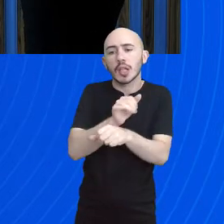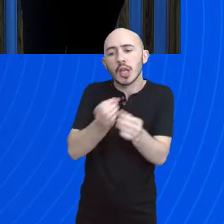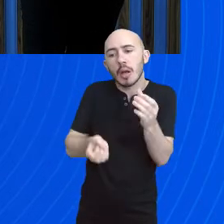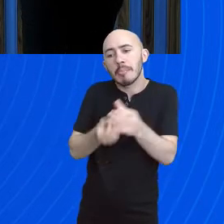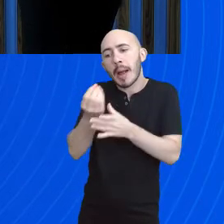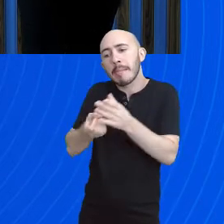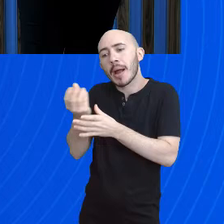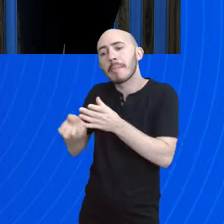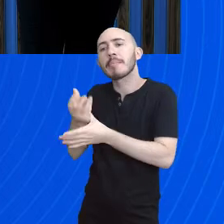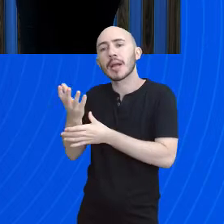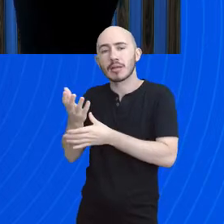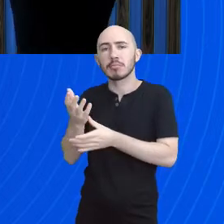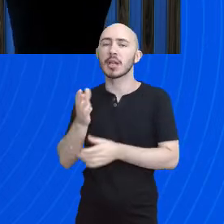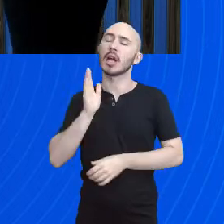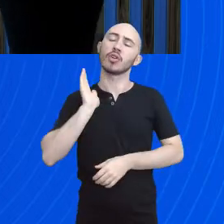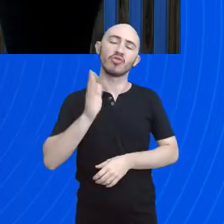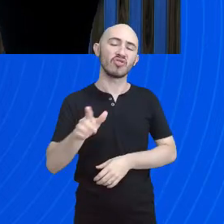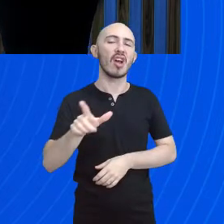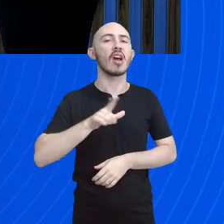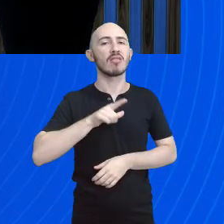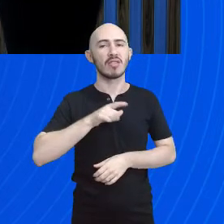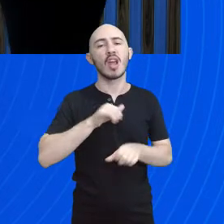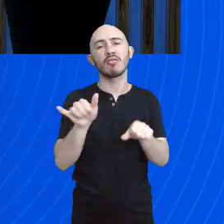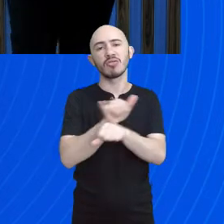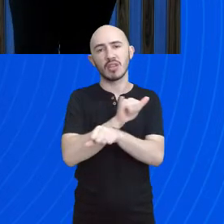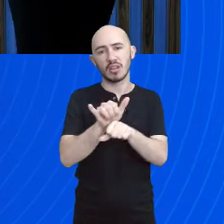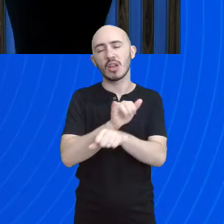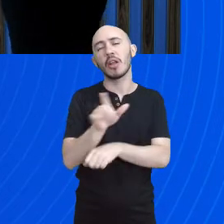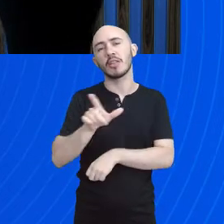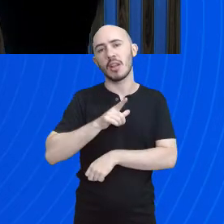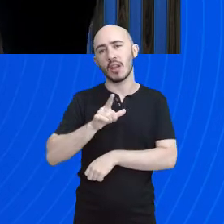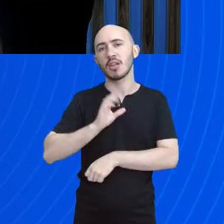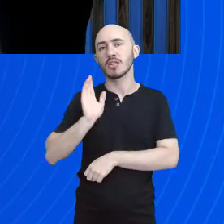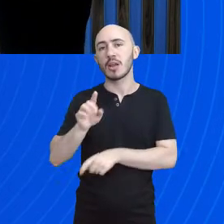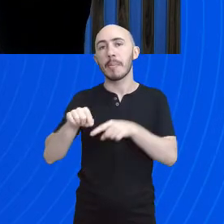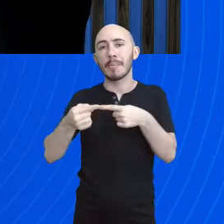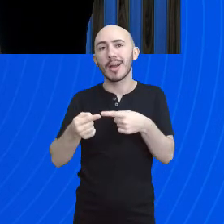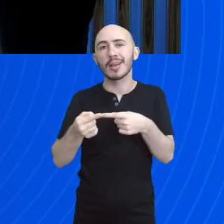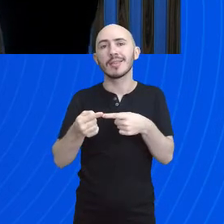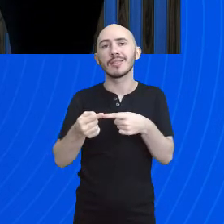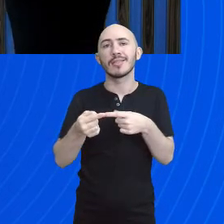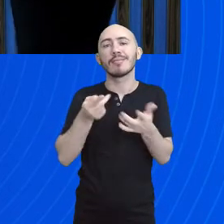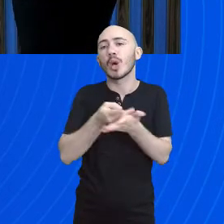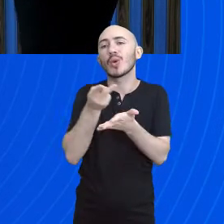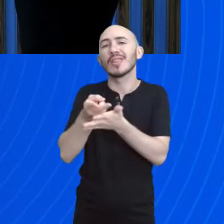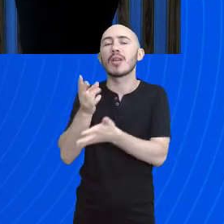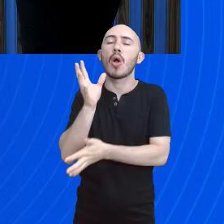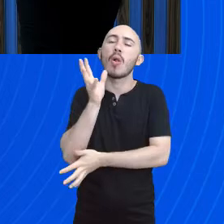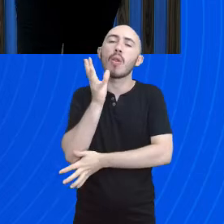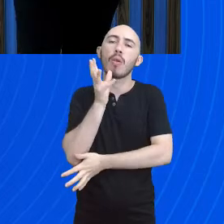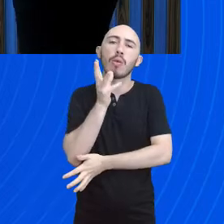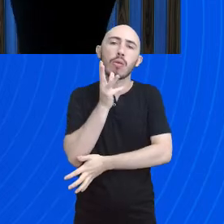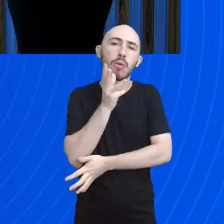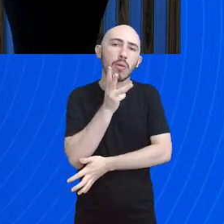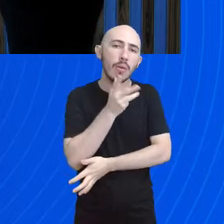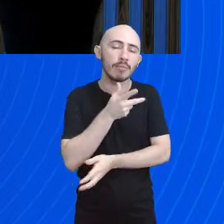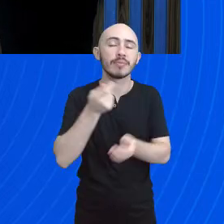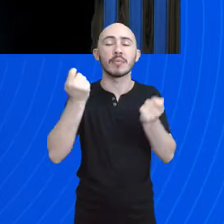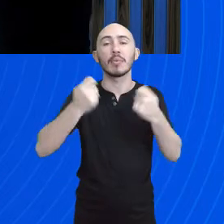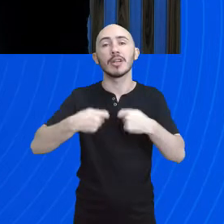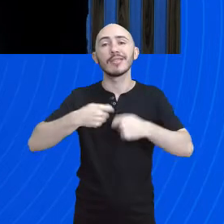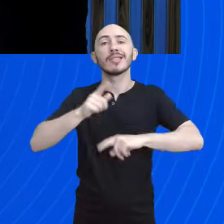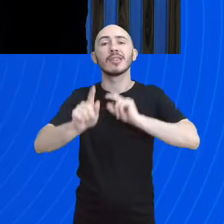alternativas, né? Já existe essa criação de alternativas, mas isso está acontecendo muito lentamente. Isso